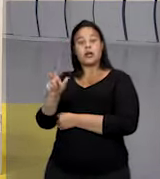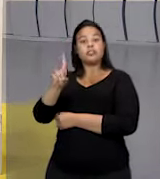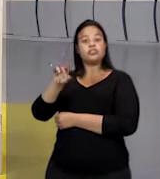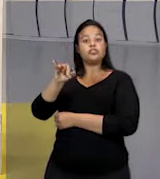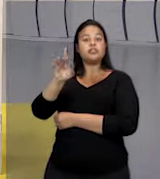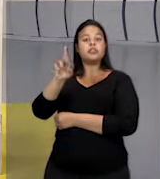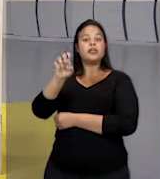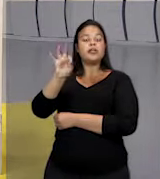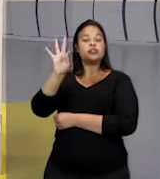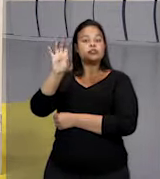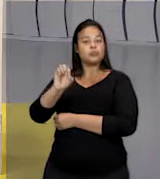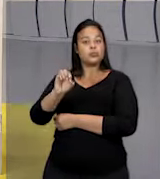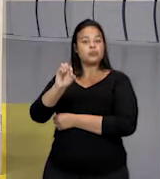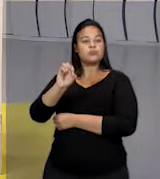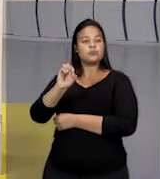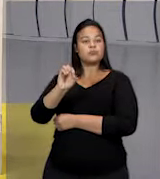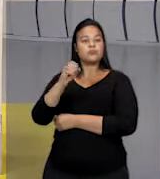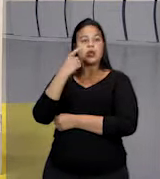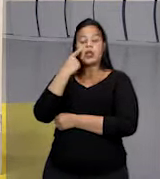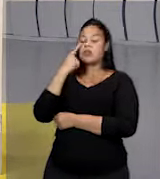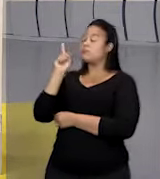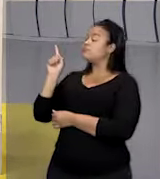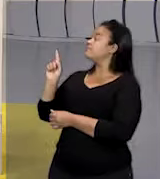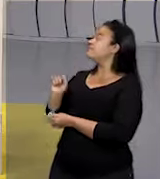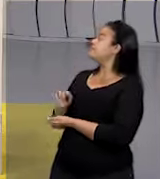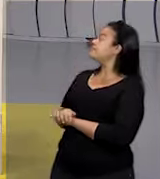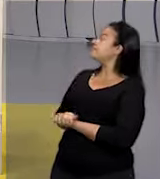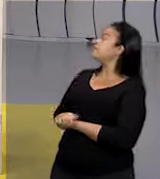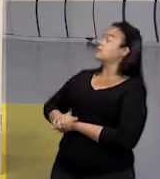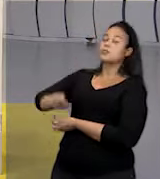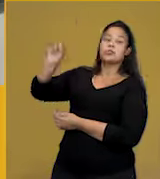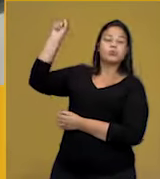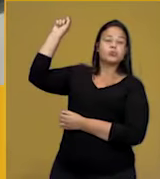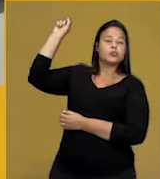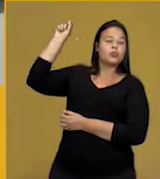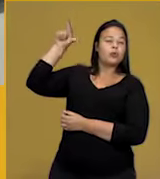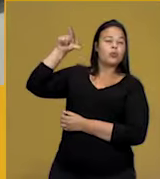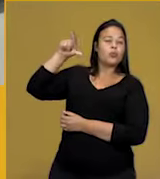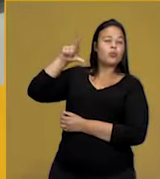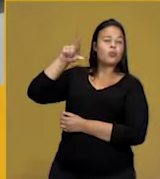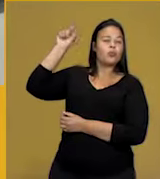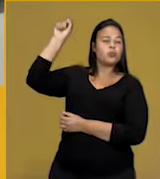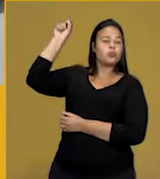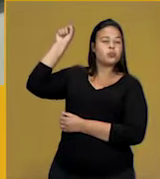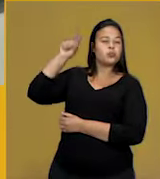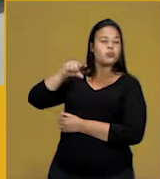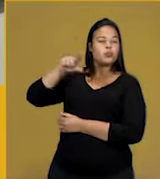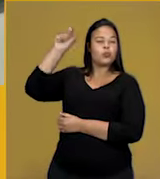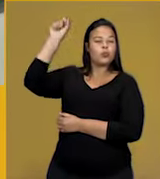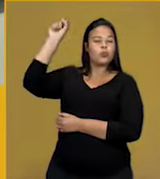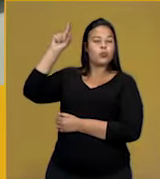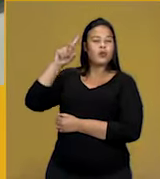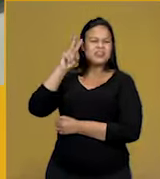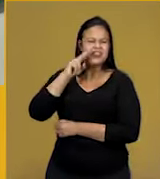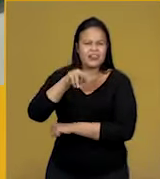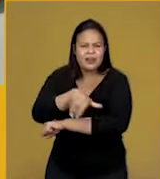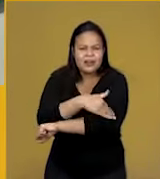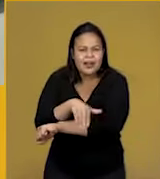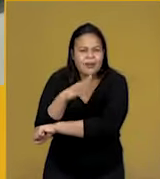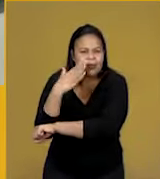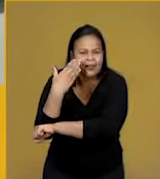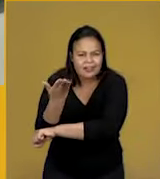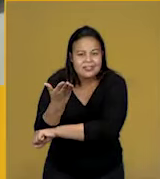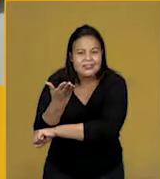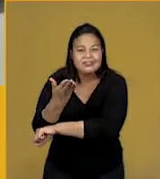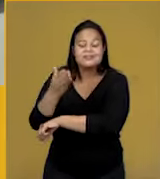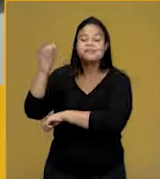aqui nós temos o Sol nasceu deste lado. Você viu lá fora que o Sol nasceu deste